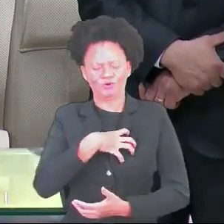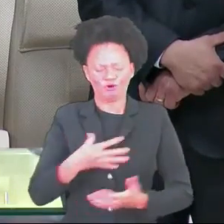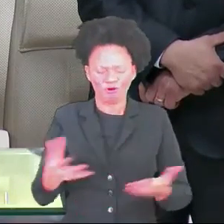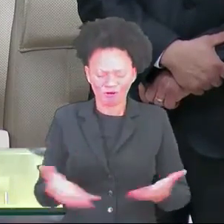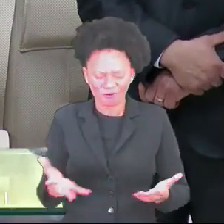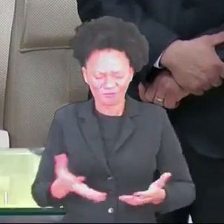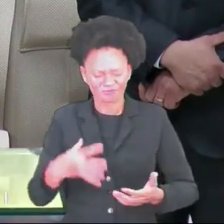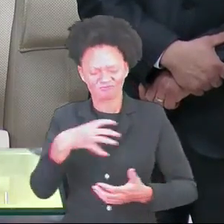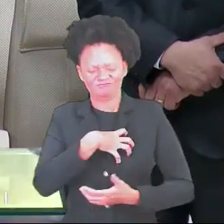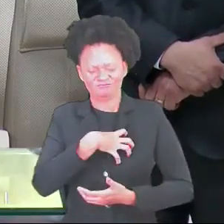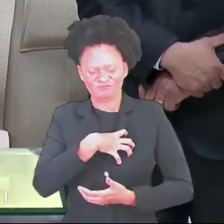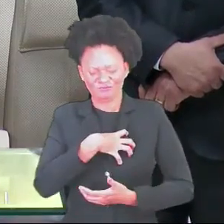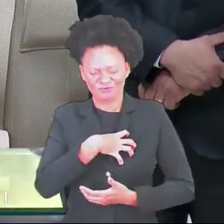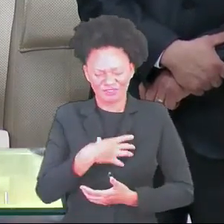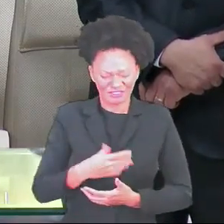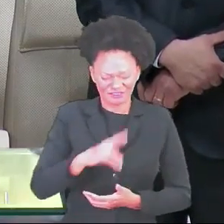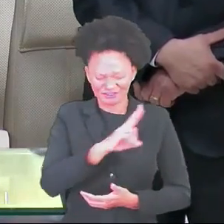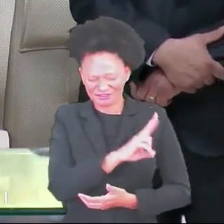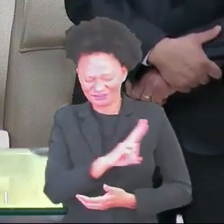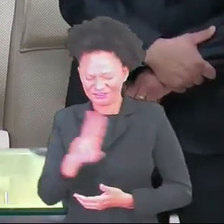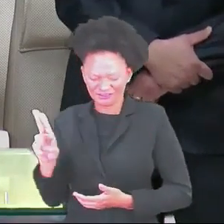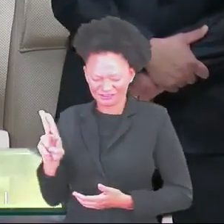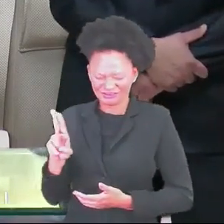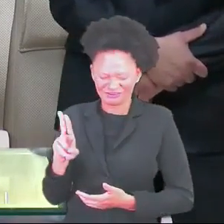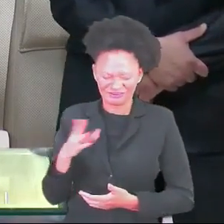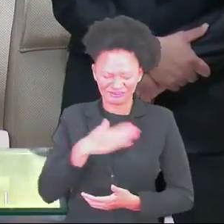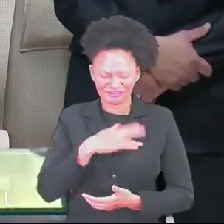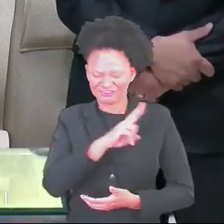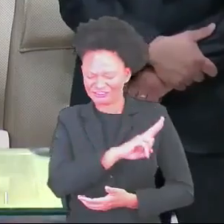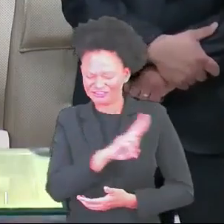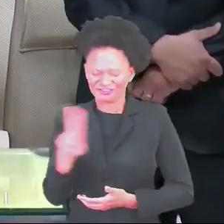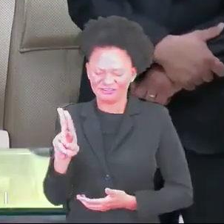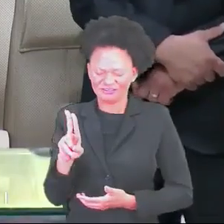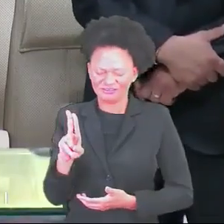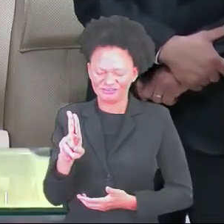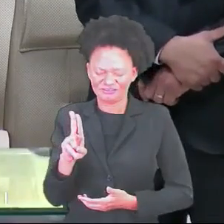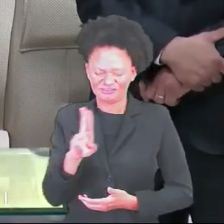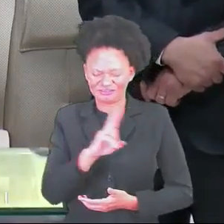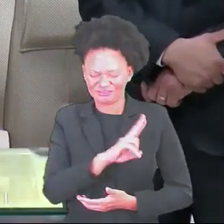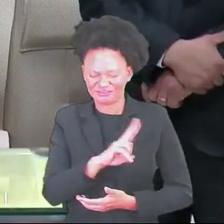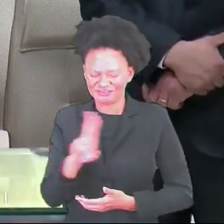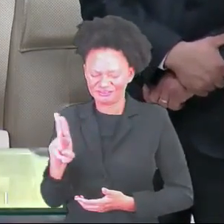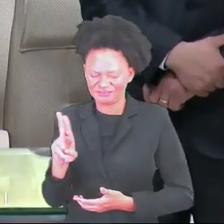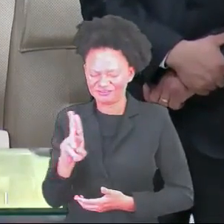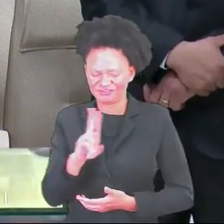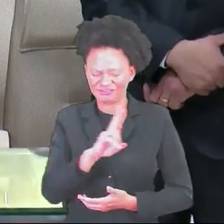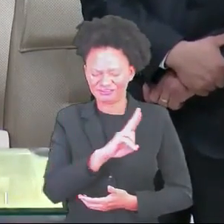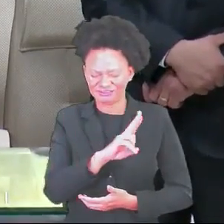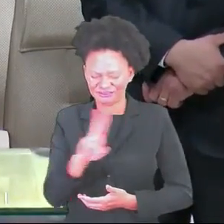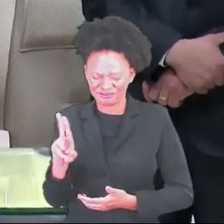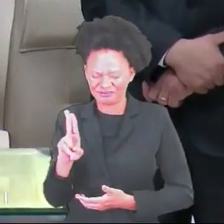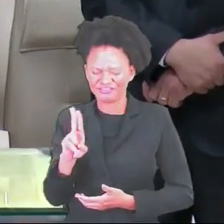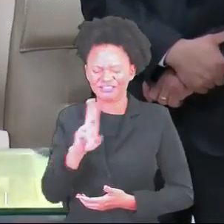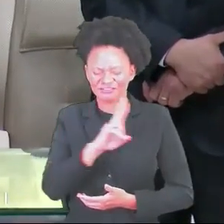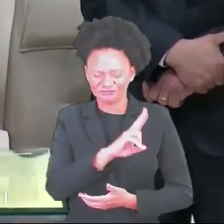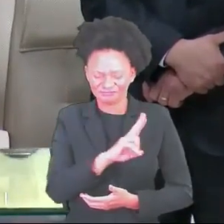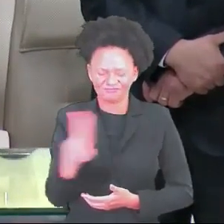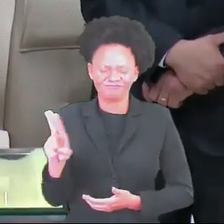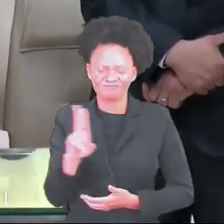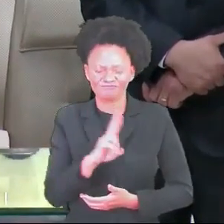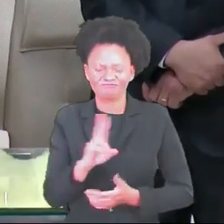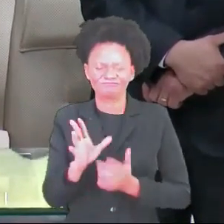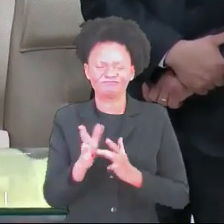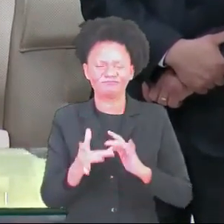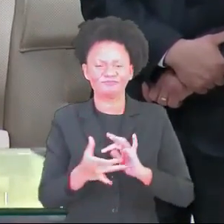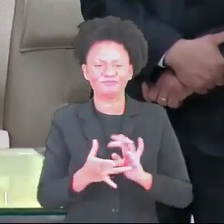agora, em meu nome, em meu nome, no nome, no nome, no nome, no nome